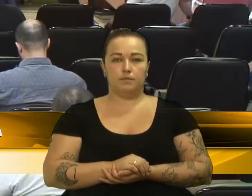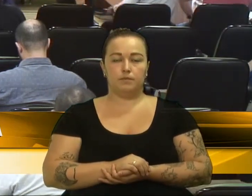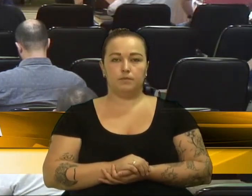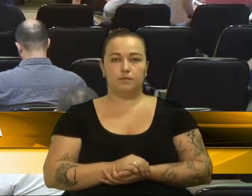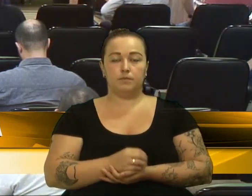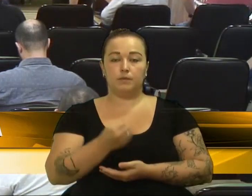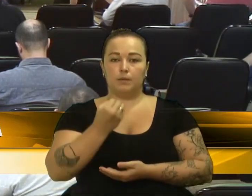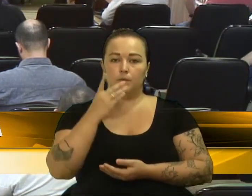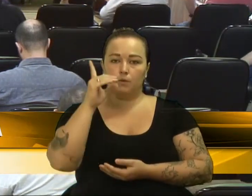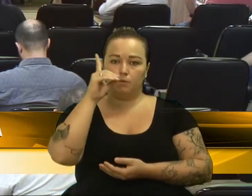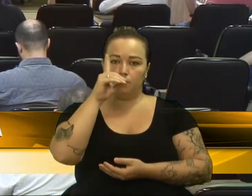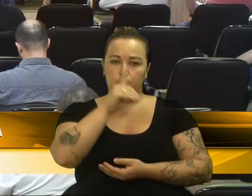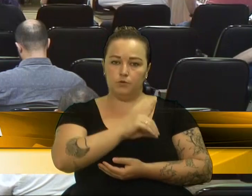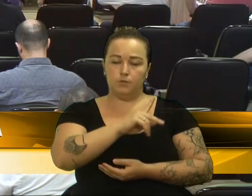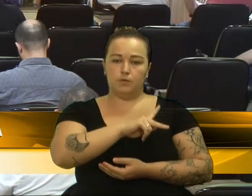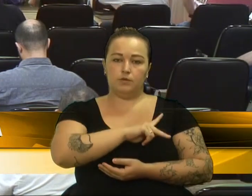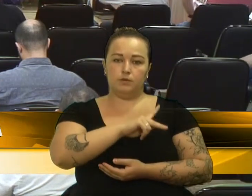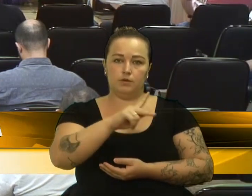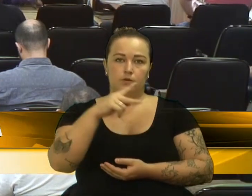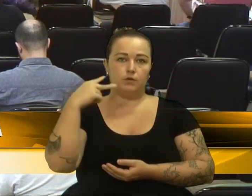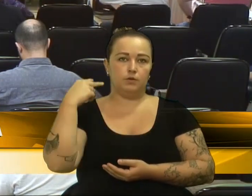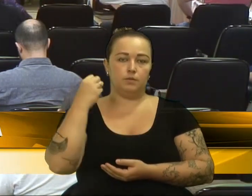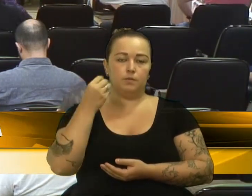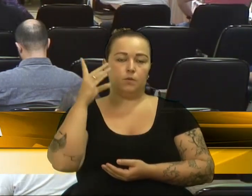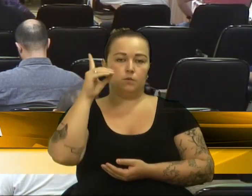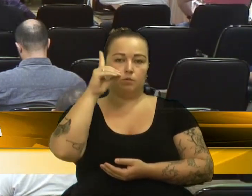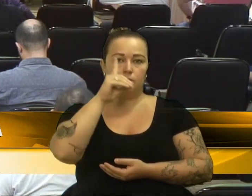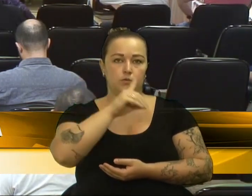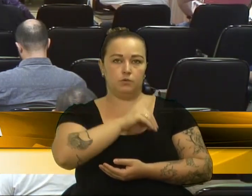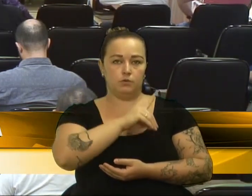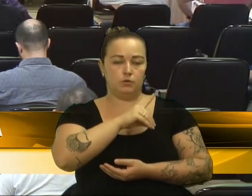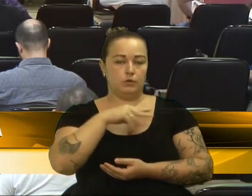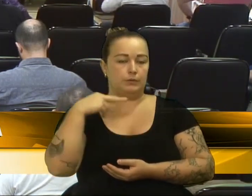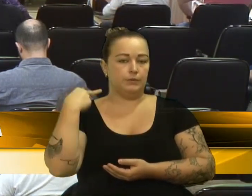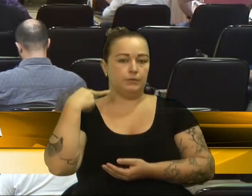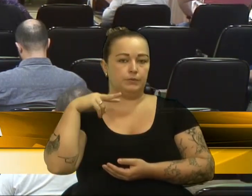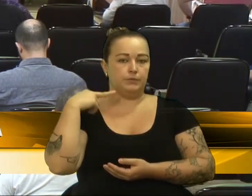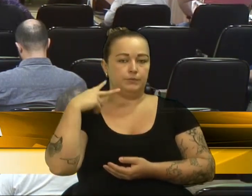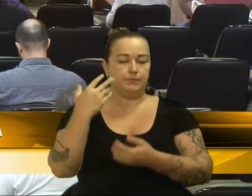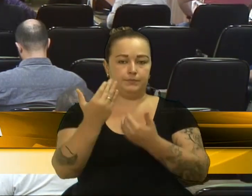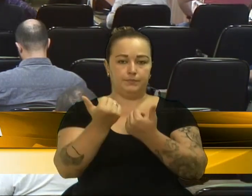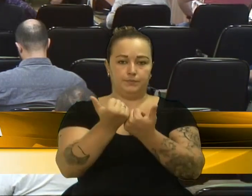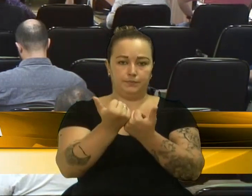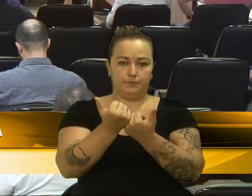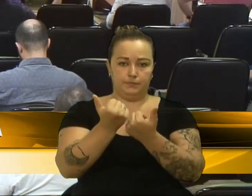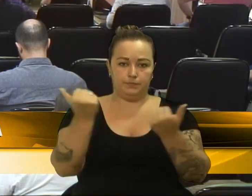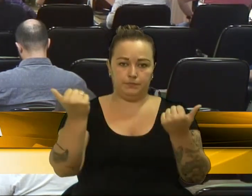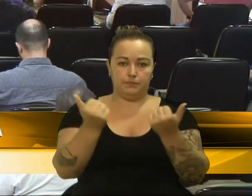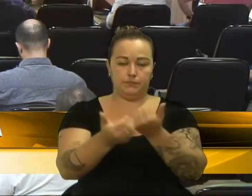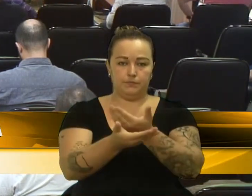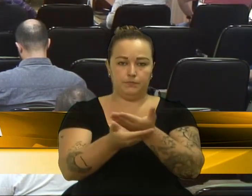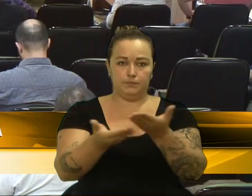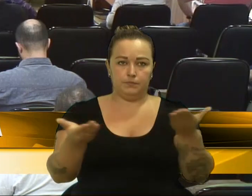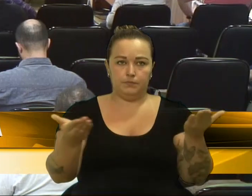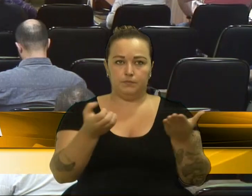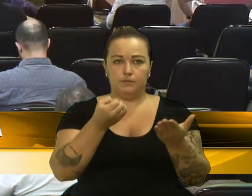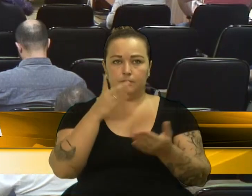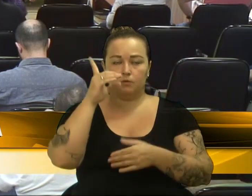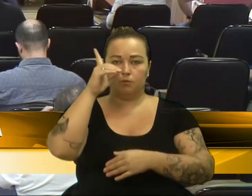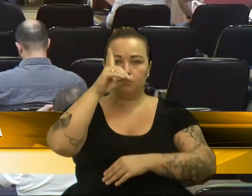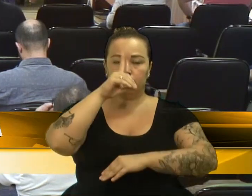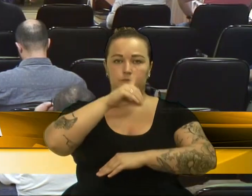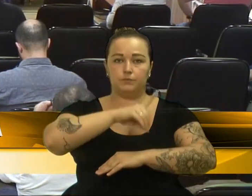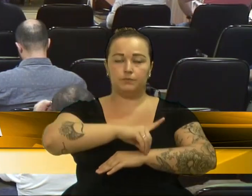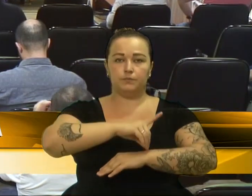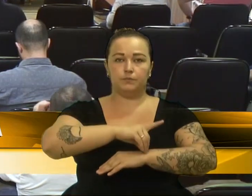Bom dia, presidente. Bom dia a toda a mesa. Bom dia, colegas vereadoras, vereadores e quem está aqui conosco no plenário. Eu